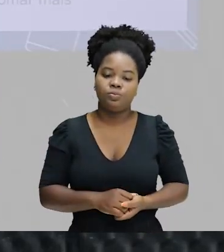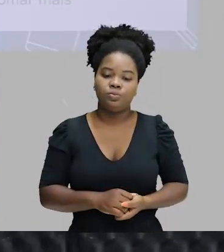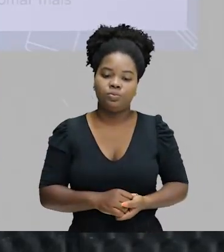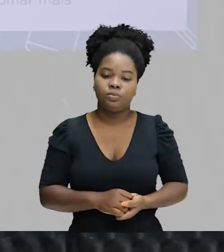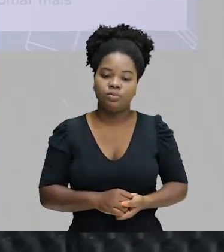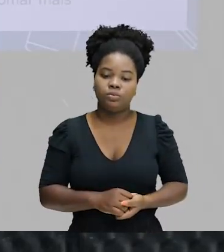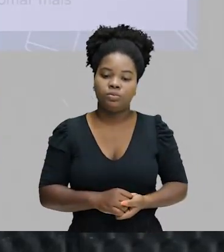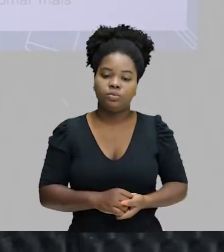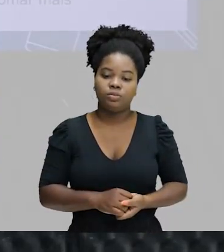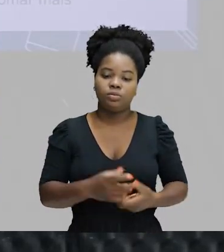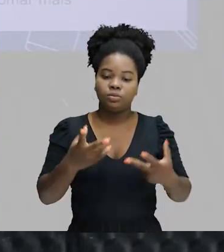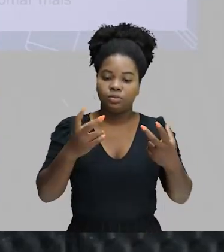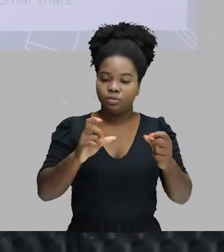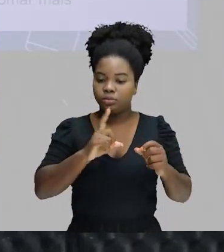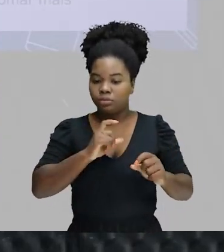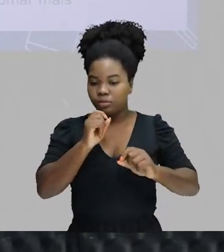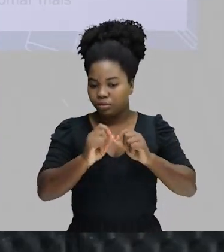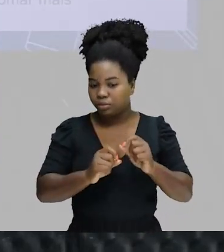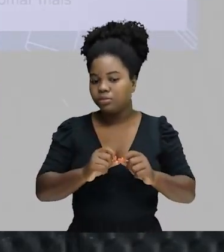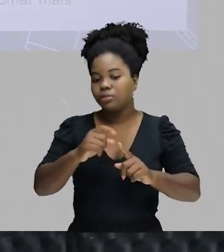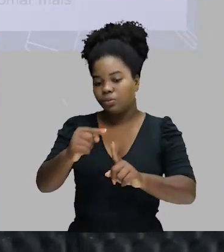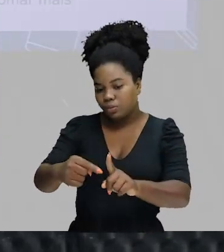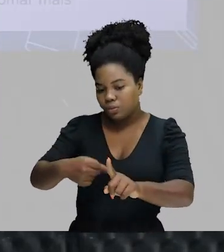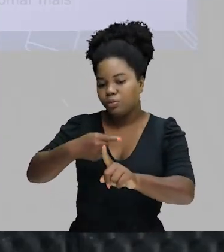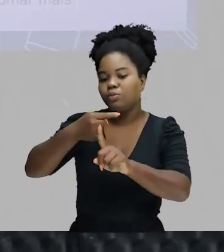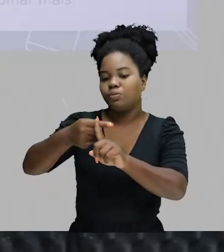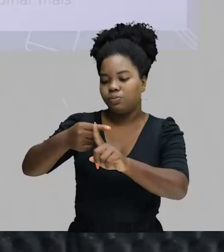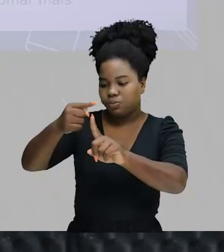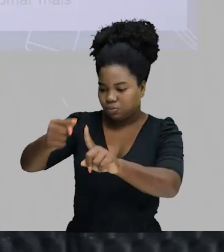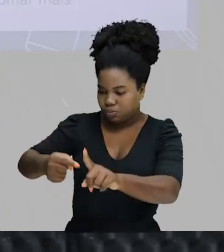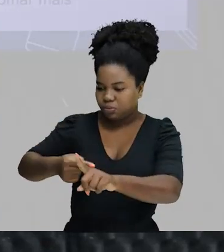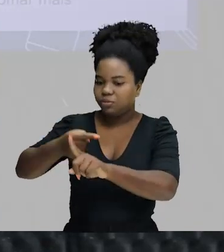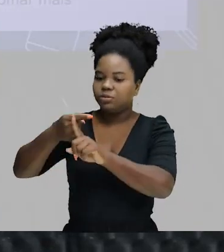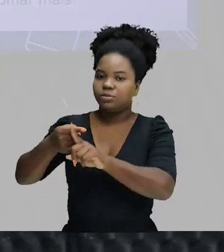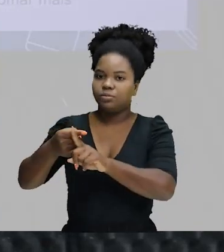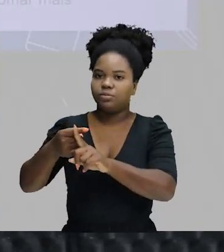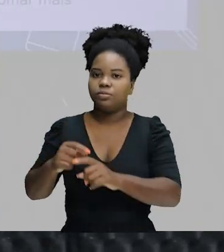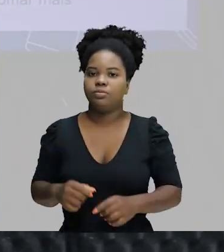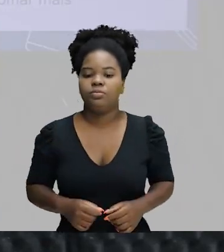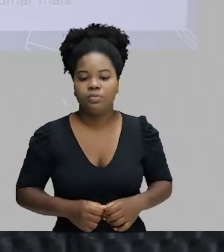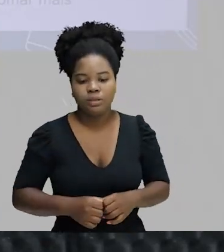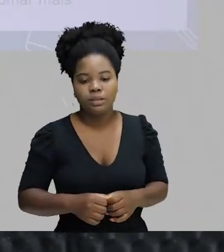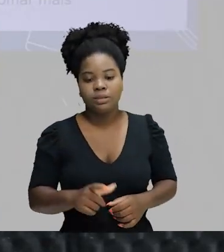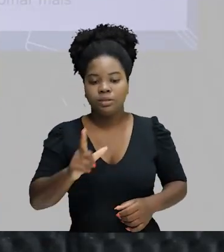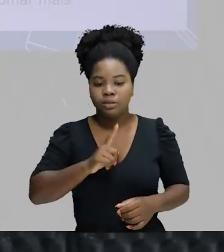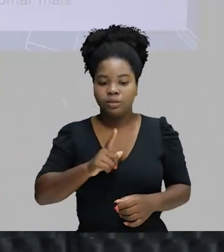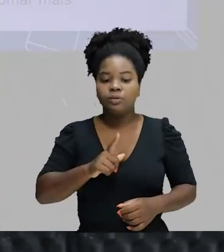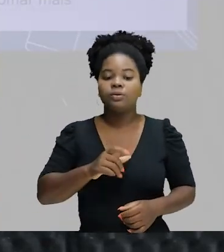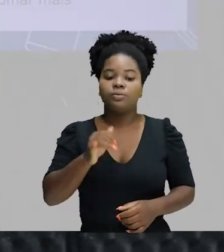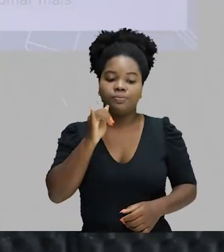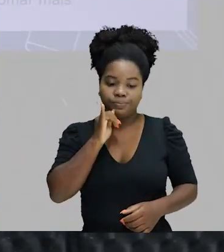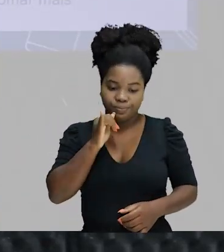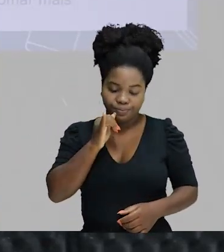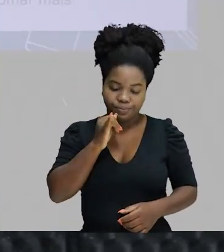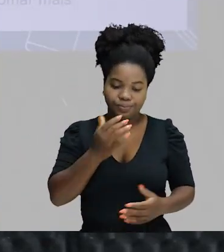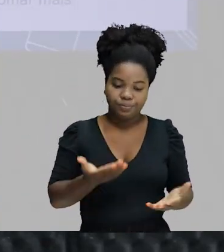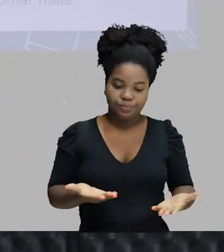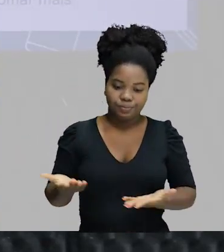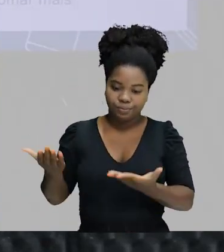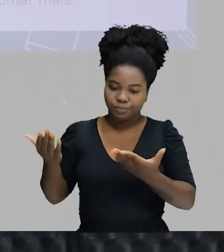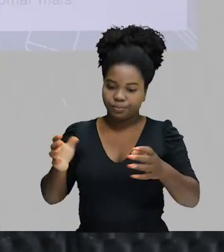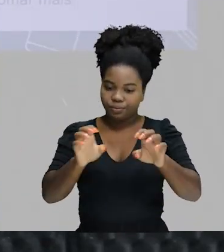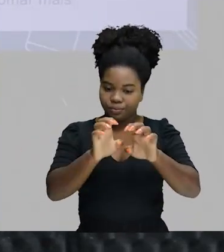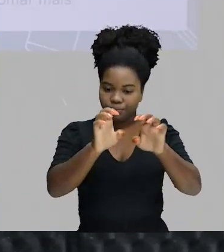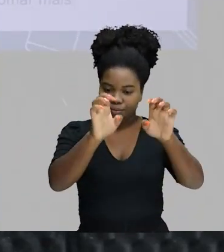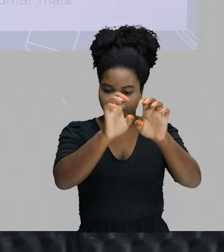ter um polímero de adição, certo? Então, nós temos aqui ó, o etileno, mais uma vez o etileno,